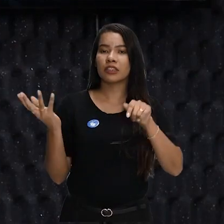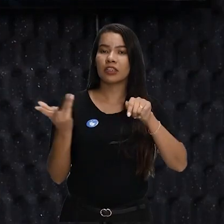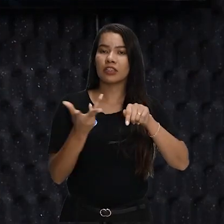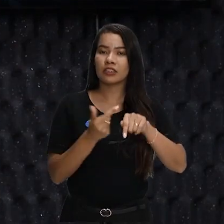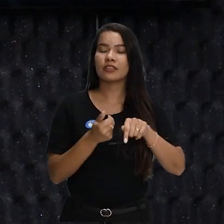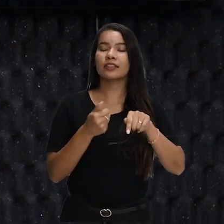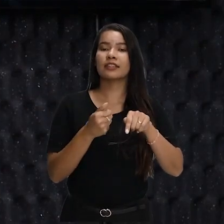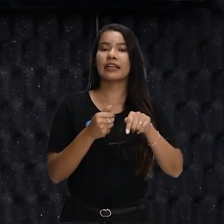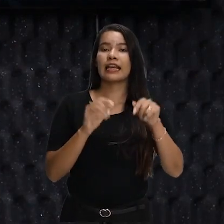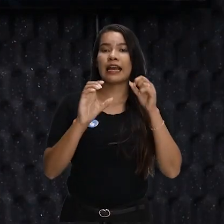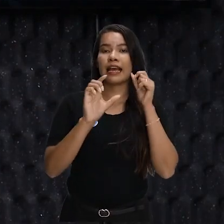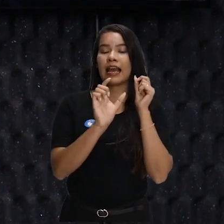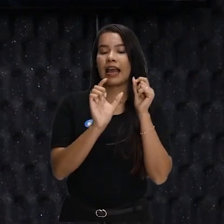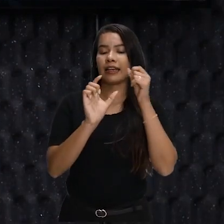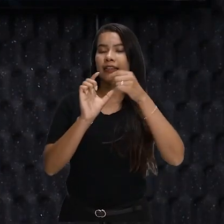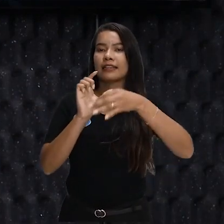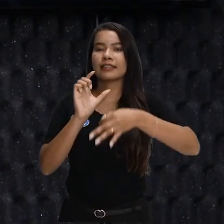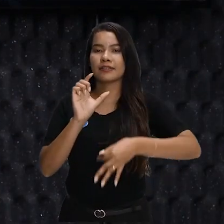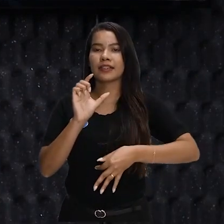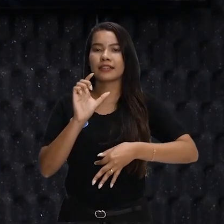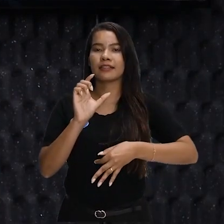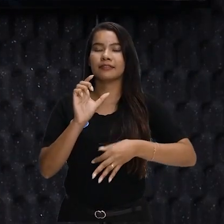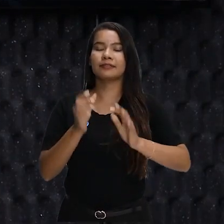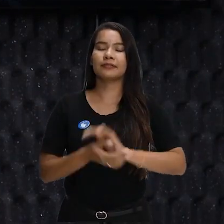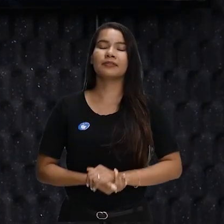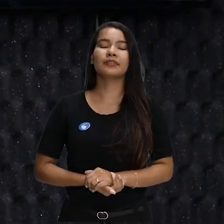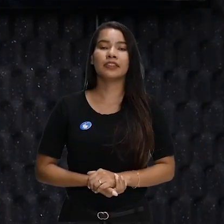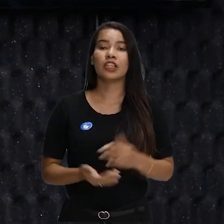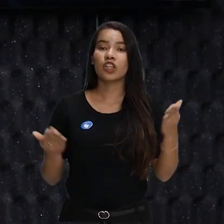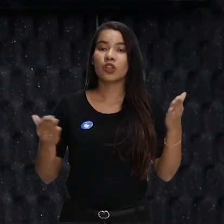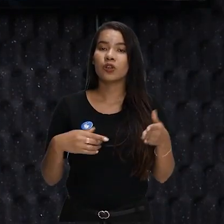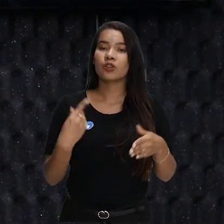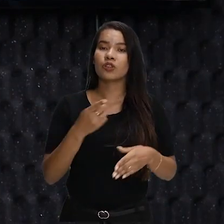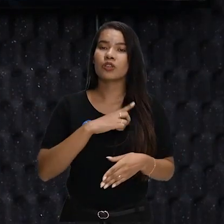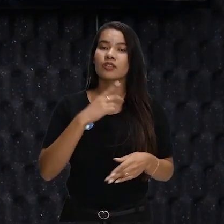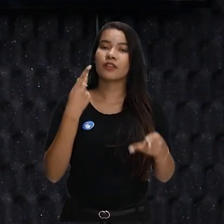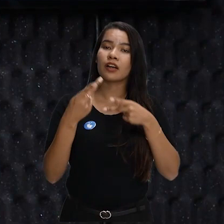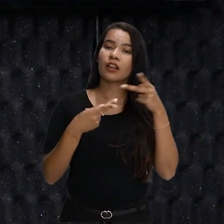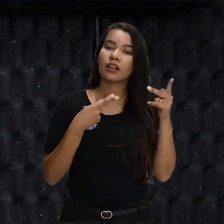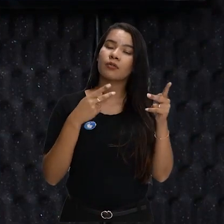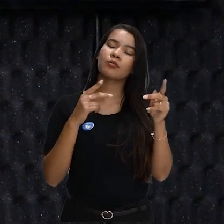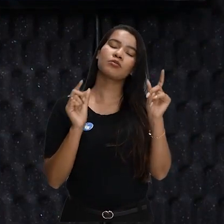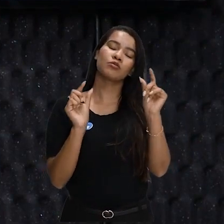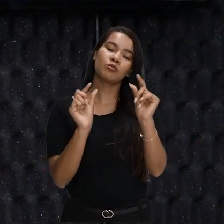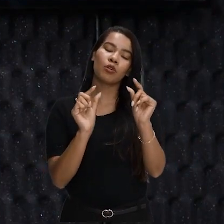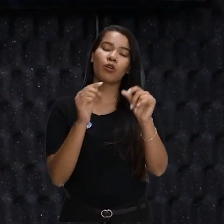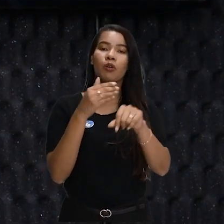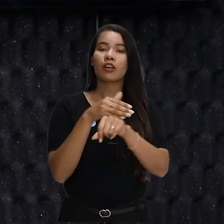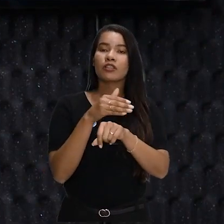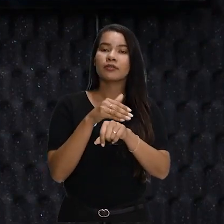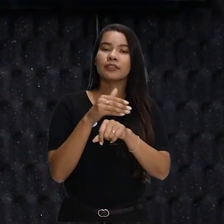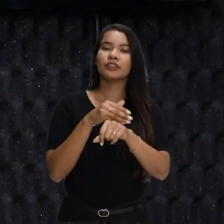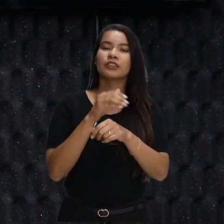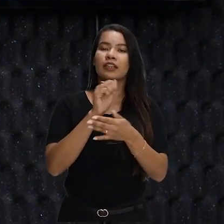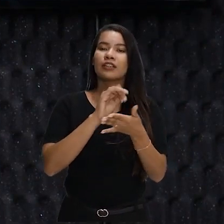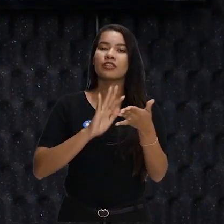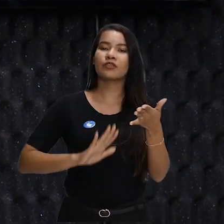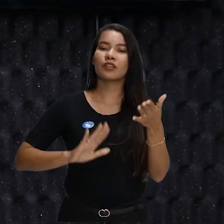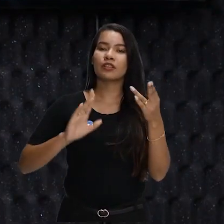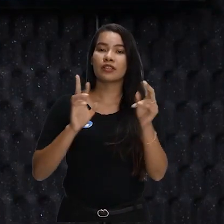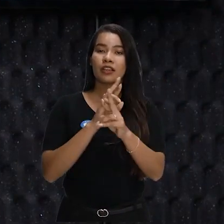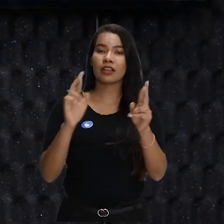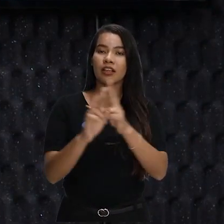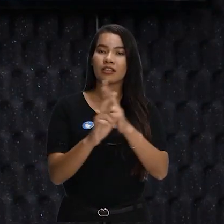quantitativa, classificação da qualitativa, tá? E hoje a gente vai fazer um pouco de exercícios, né, em relação